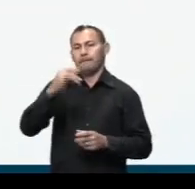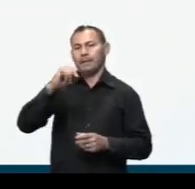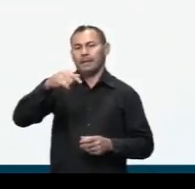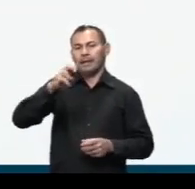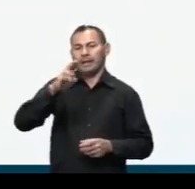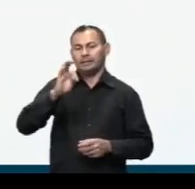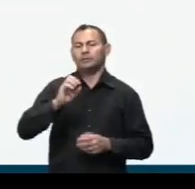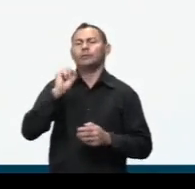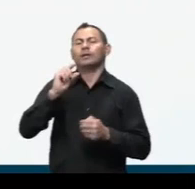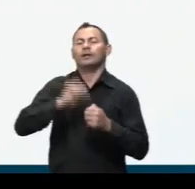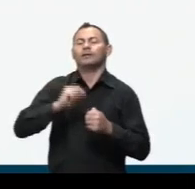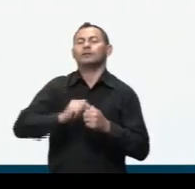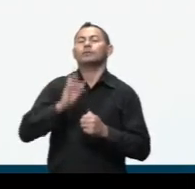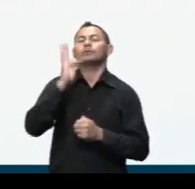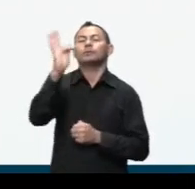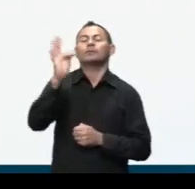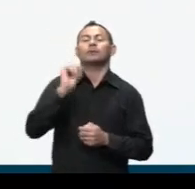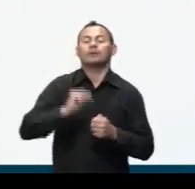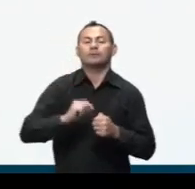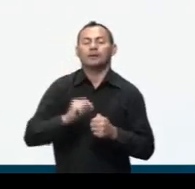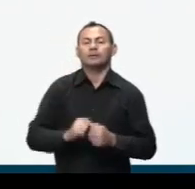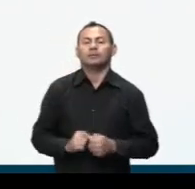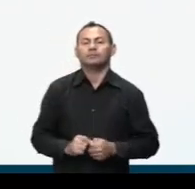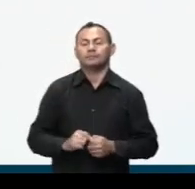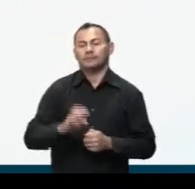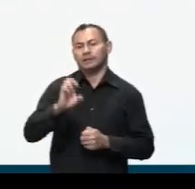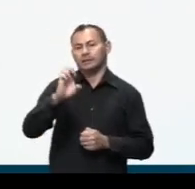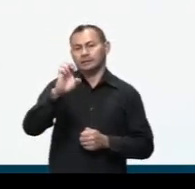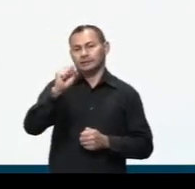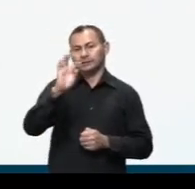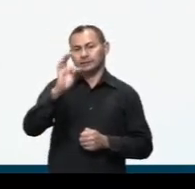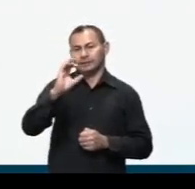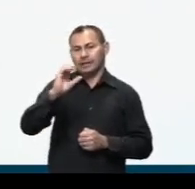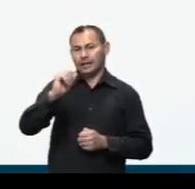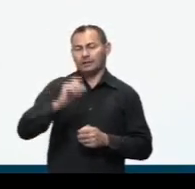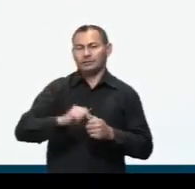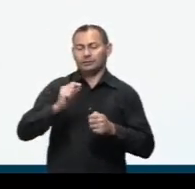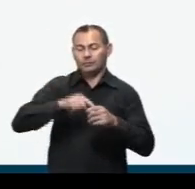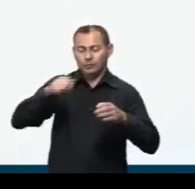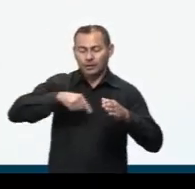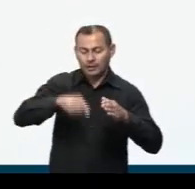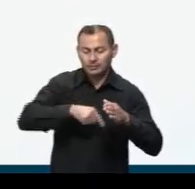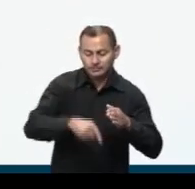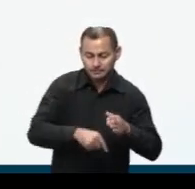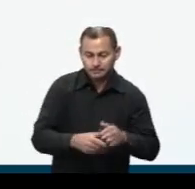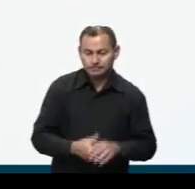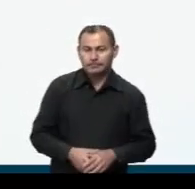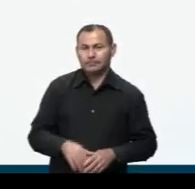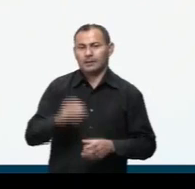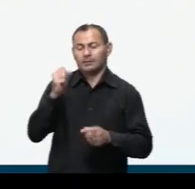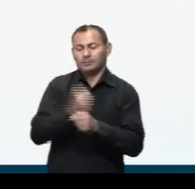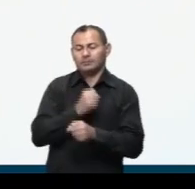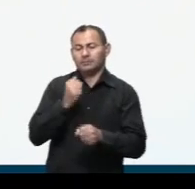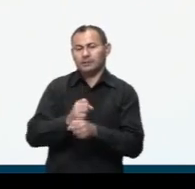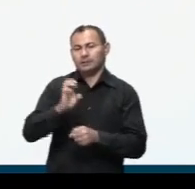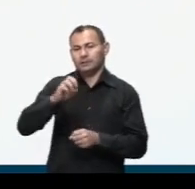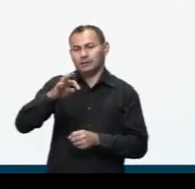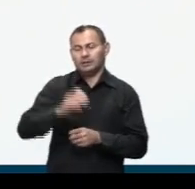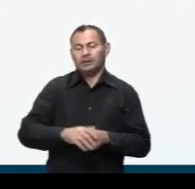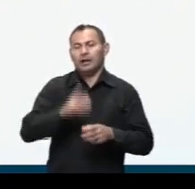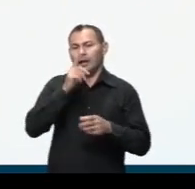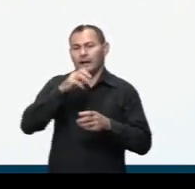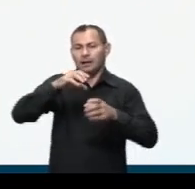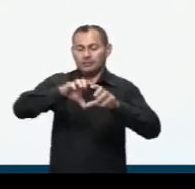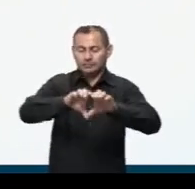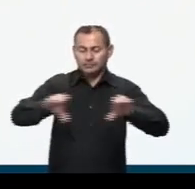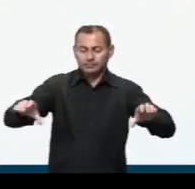piquete. O que vai ser feito aqui futuramente? Uma estaca. A gente vai fazer um buraco vai concretar a estaca, vai jogar a